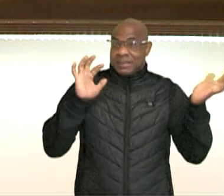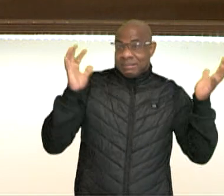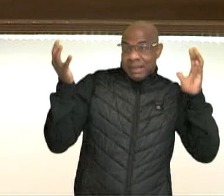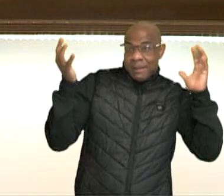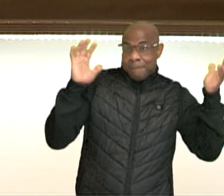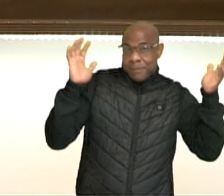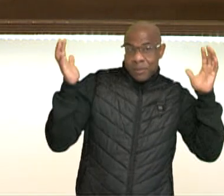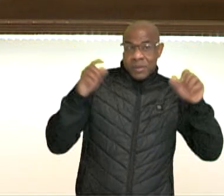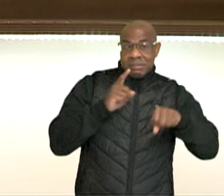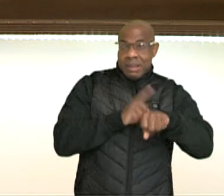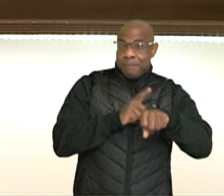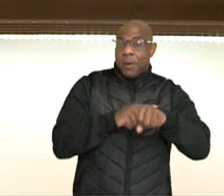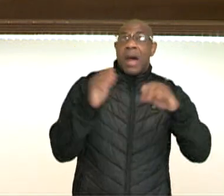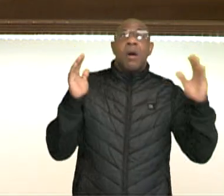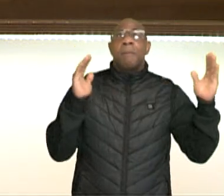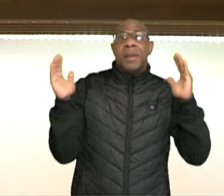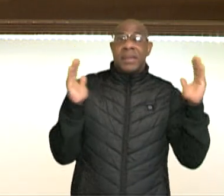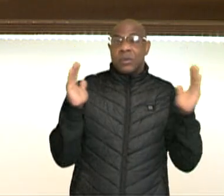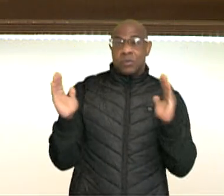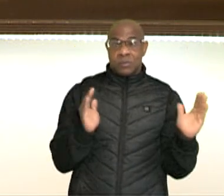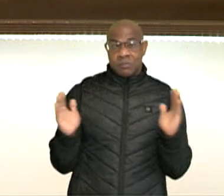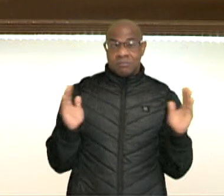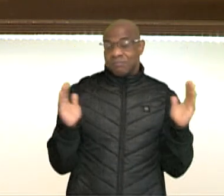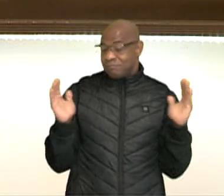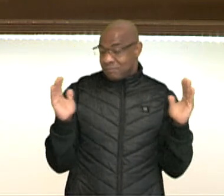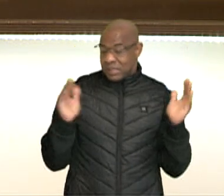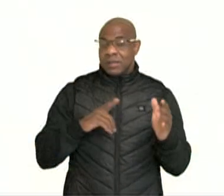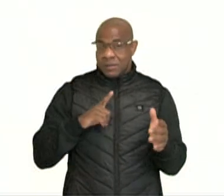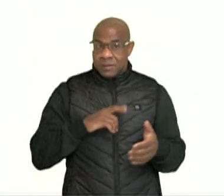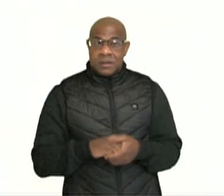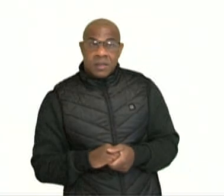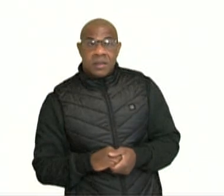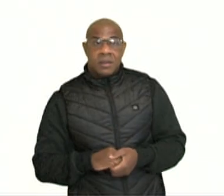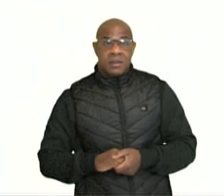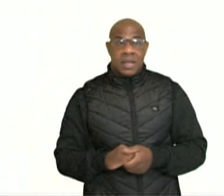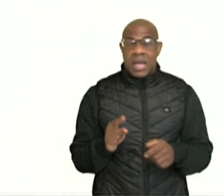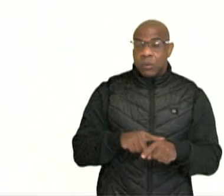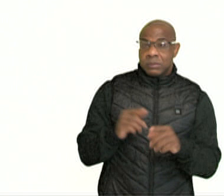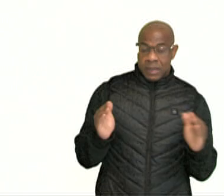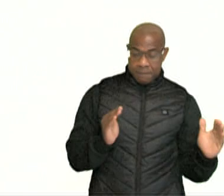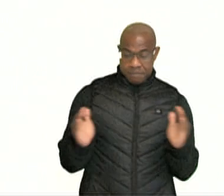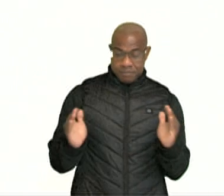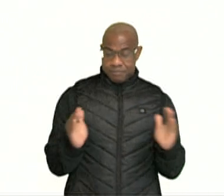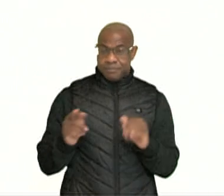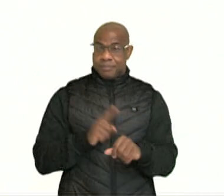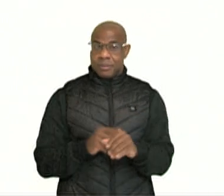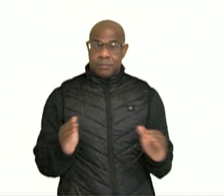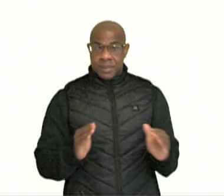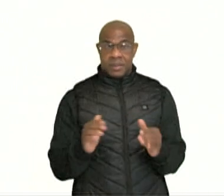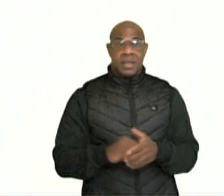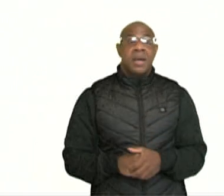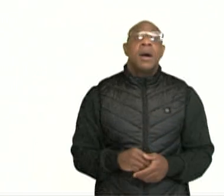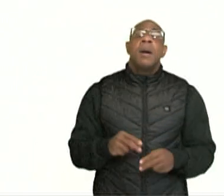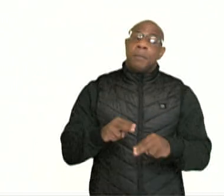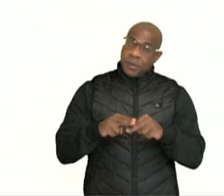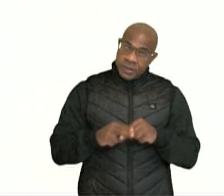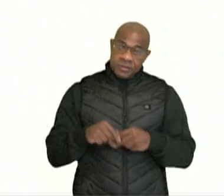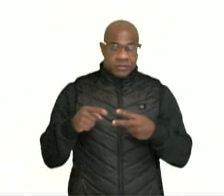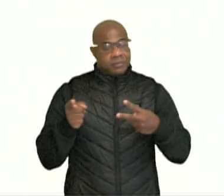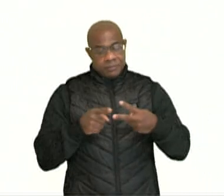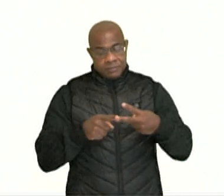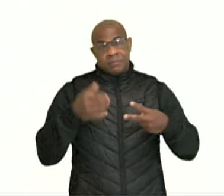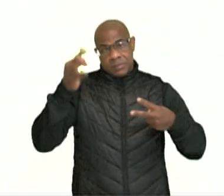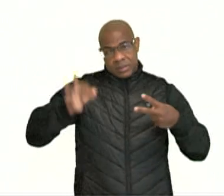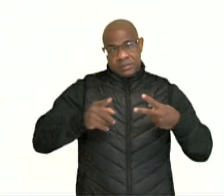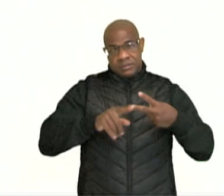aparelho quando os dentes ainda estão crescendo. O quando indica um tempo, por isso, oração subordinada